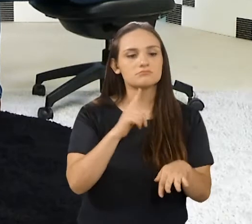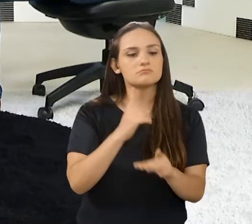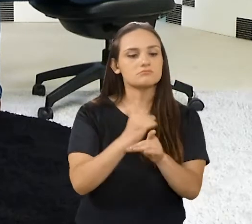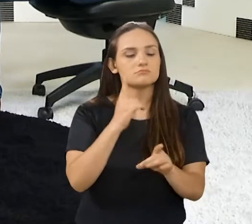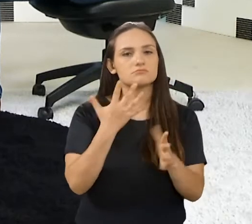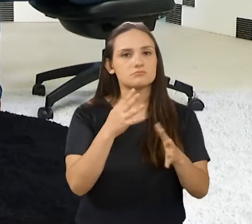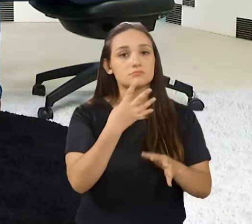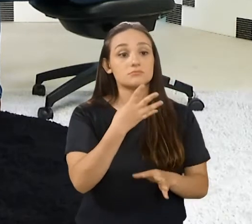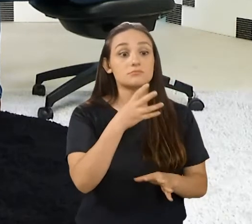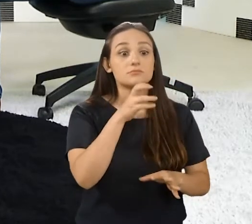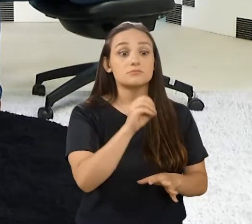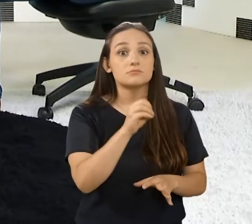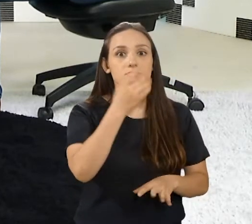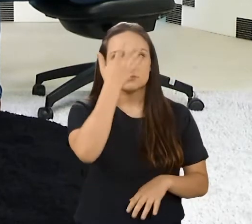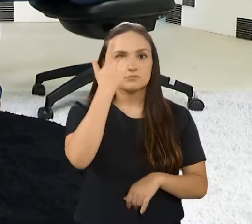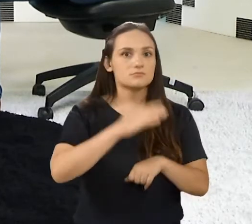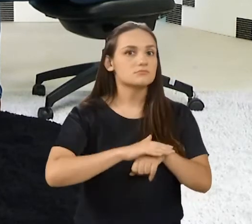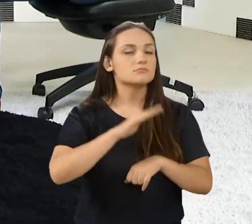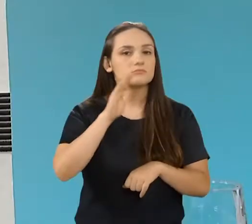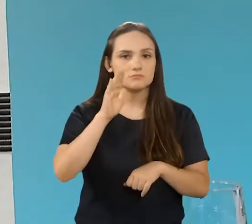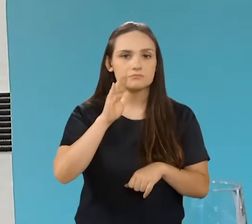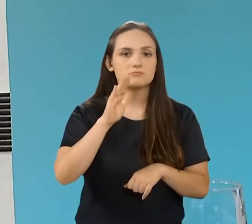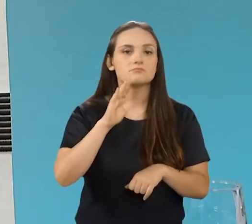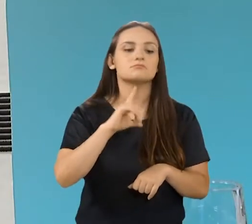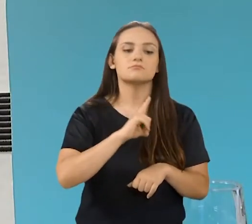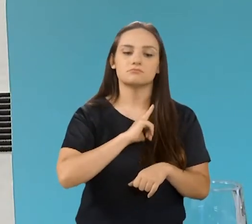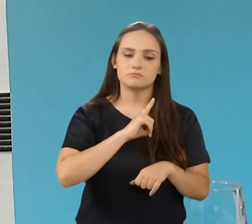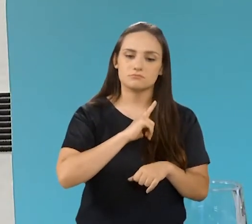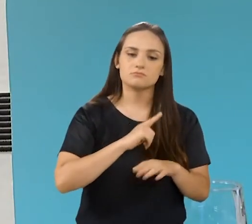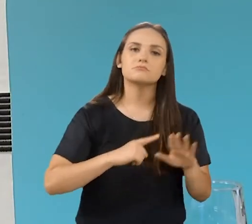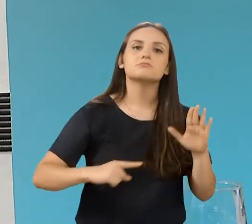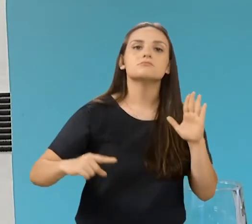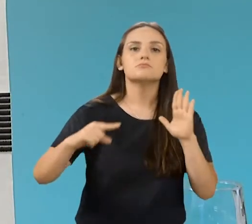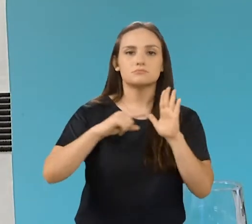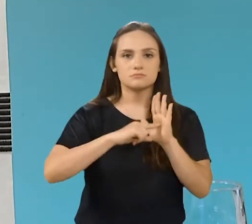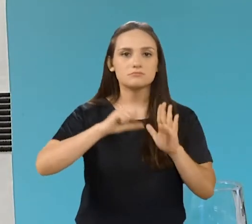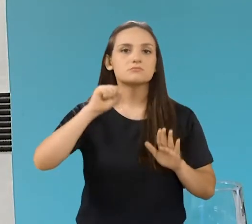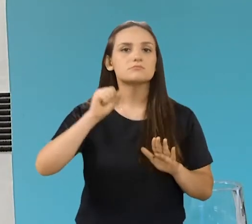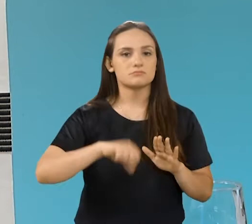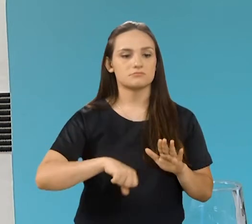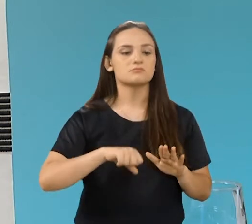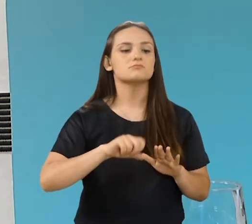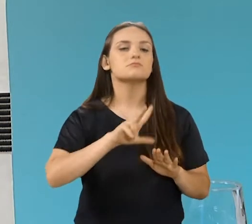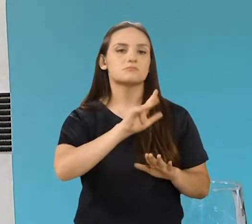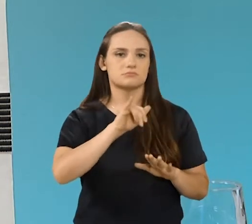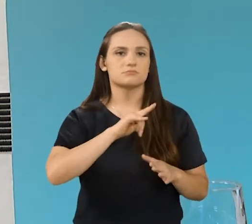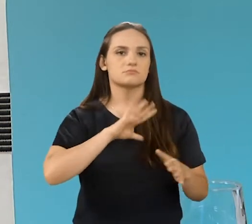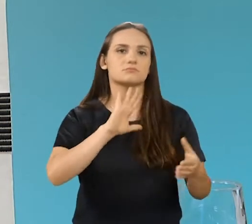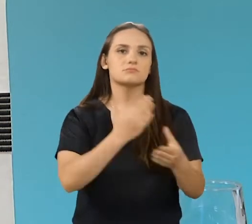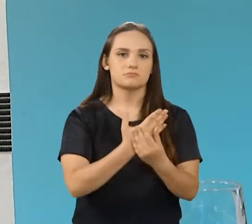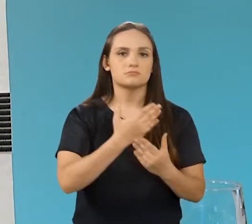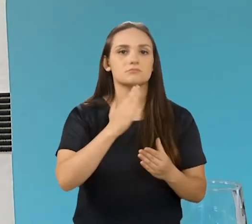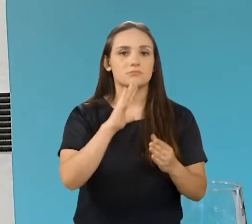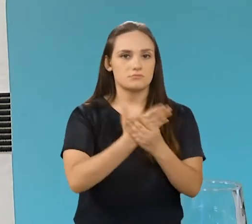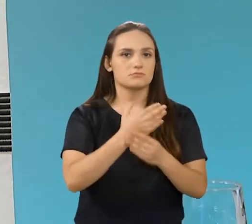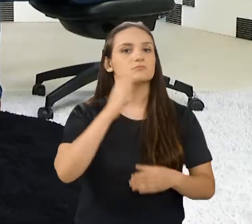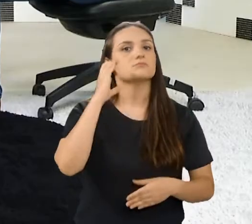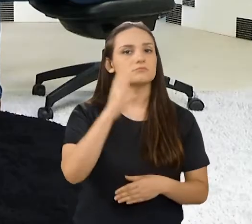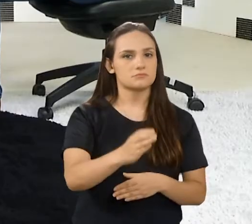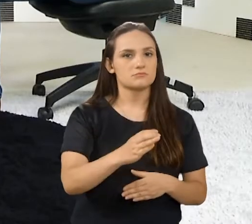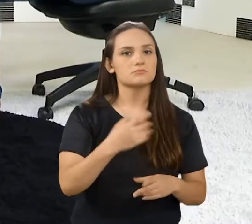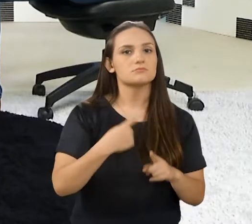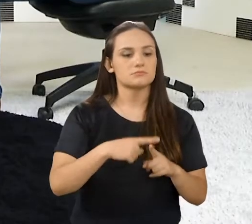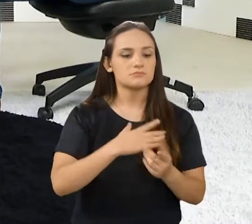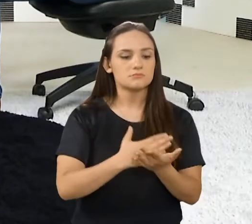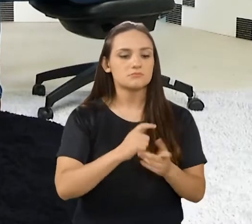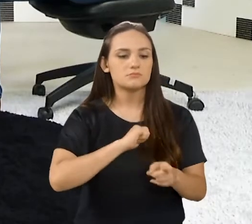40 pessoas que serão indiciadas, que vão responder criminalmente pelo incêndio provocado. O que seria mais ou